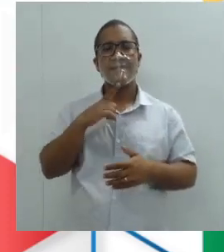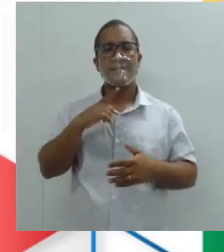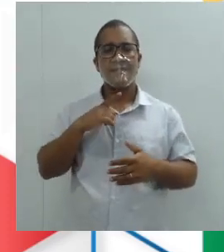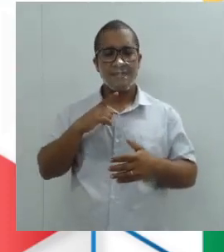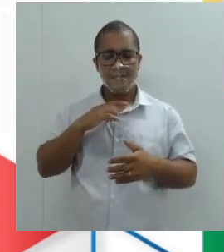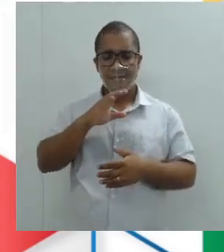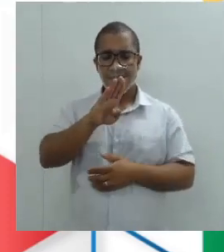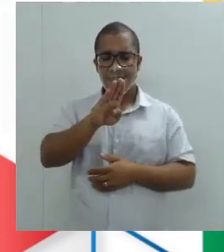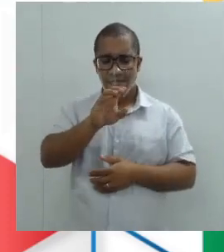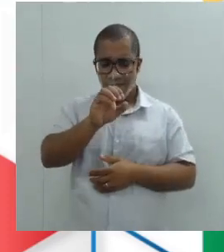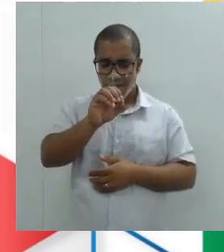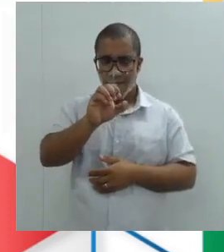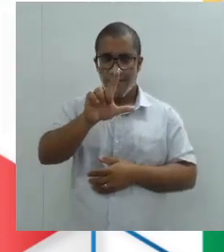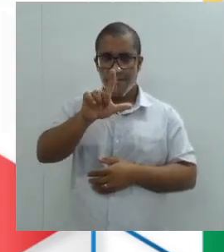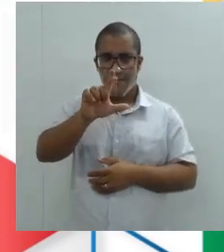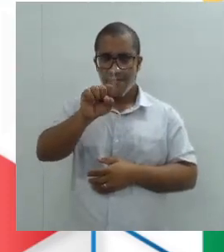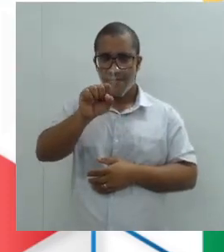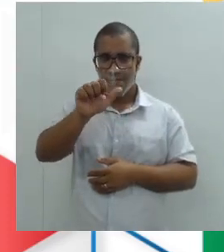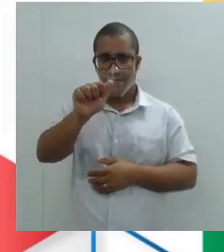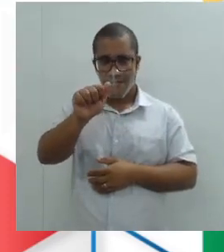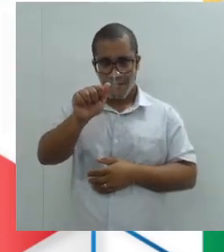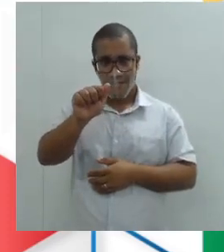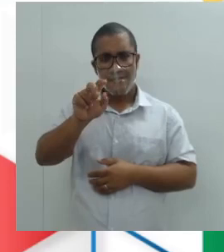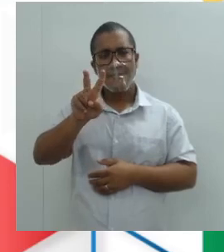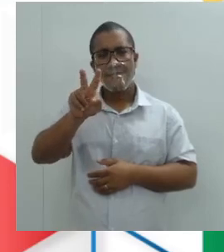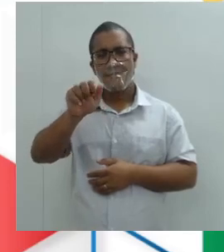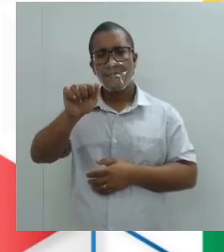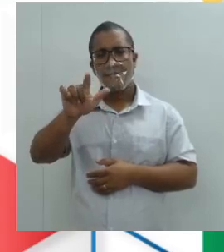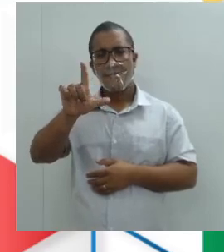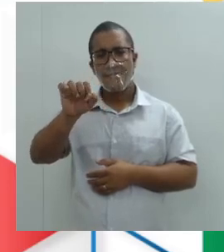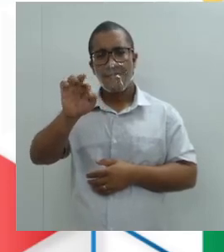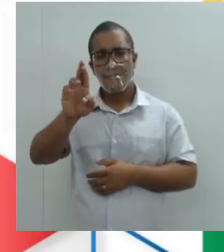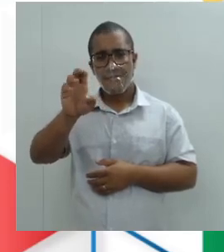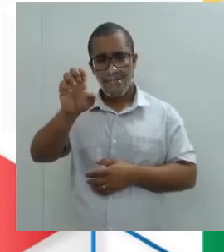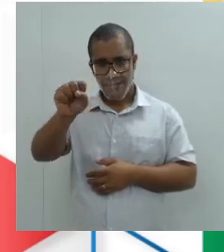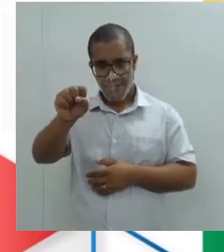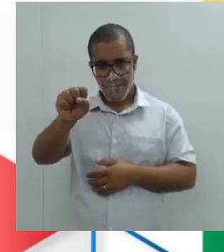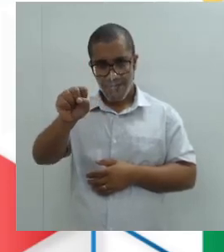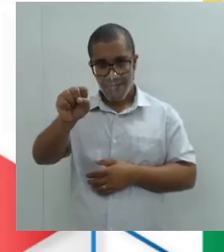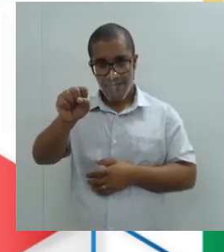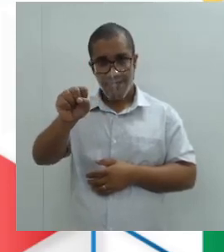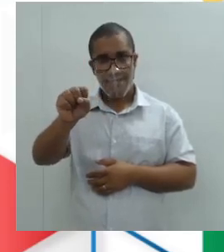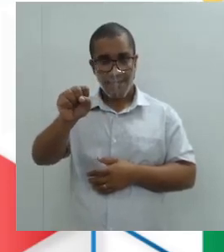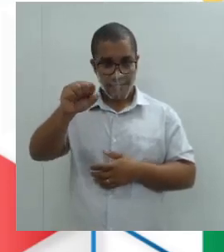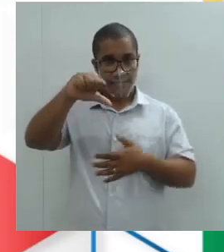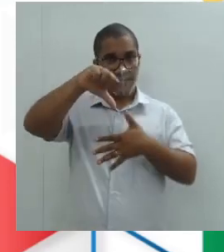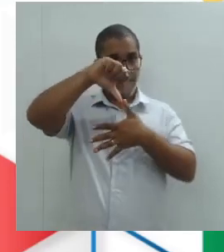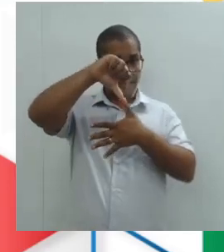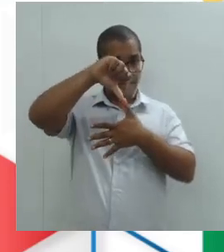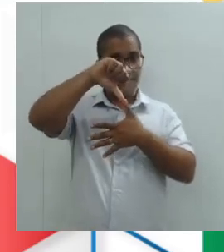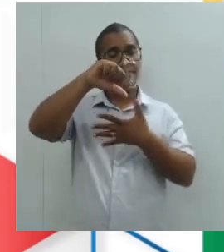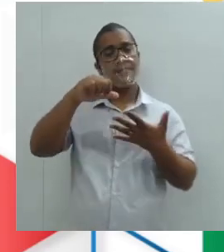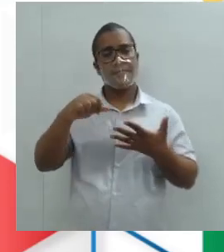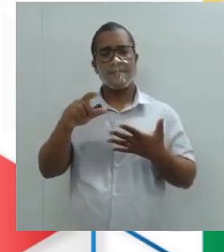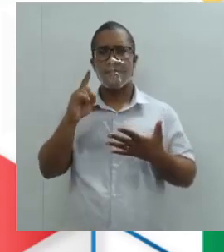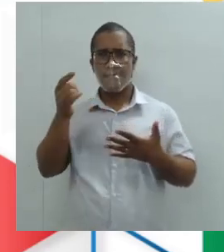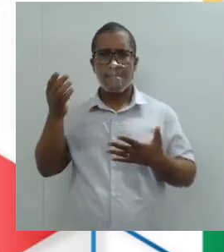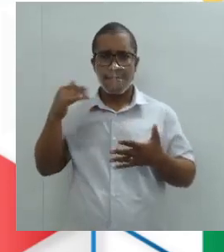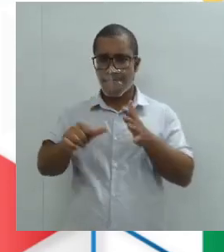América, né, do Sul, né, que foi ali no período quando Pernambuco era um fenômeno